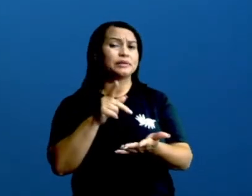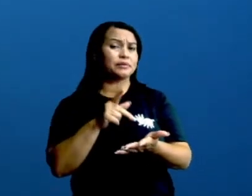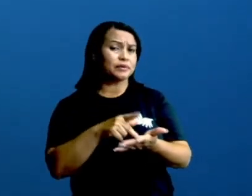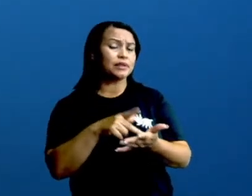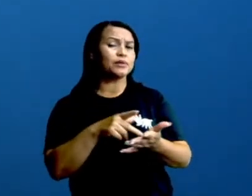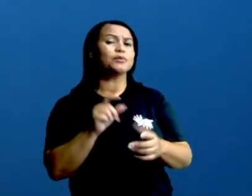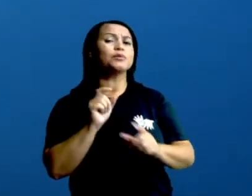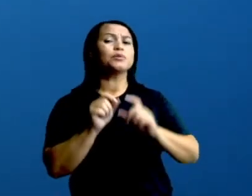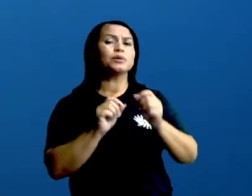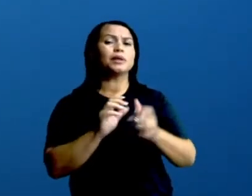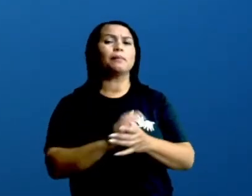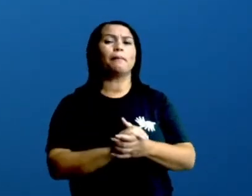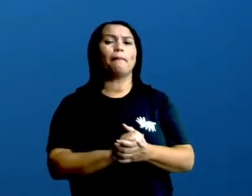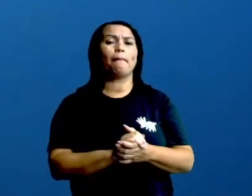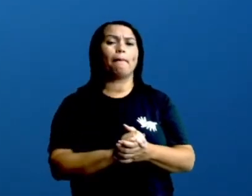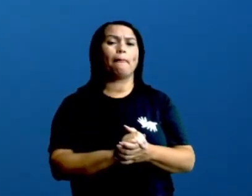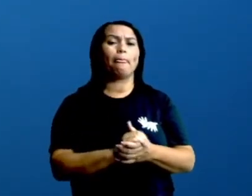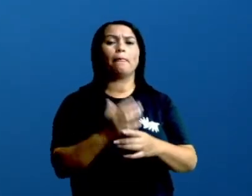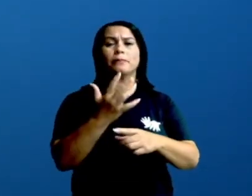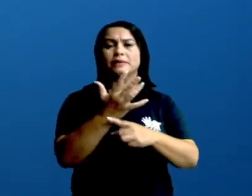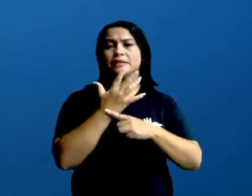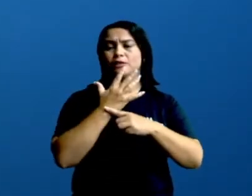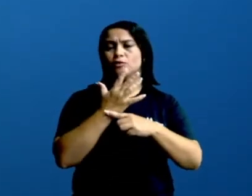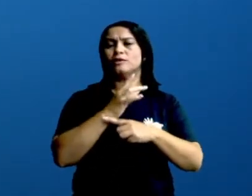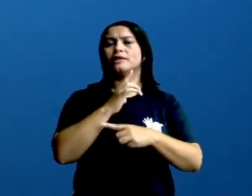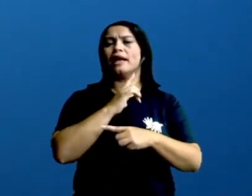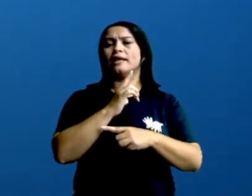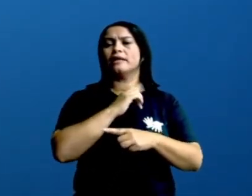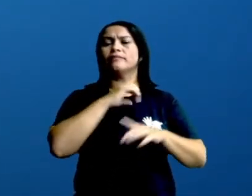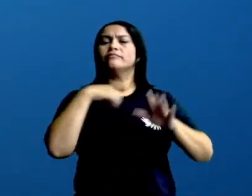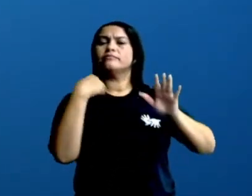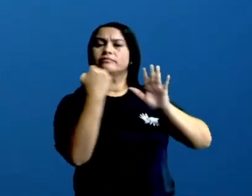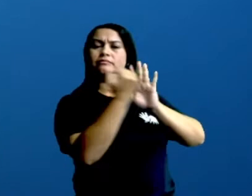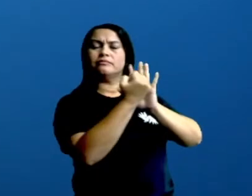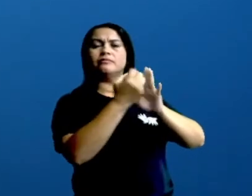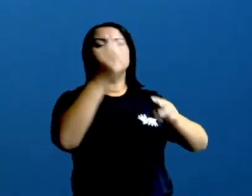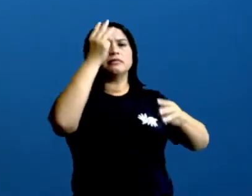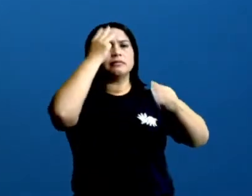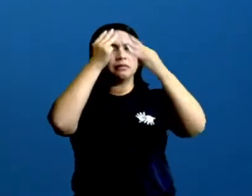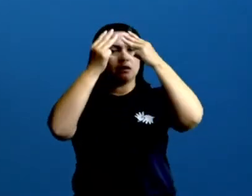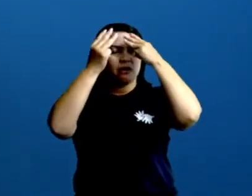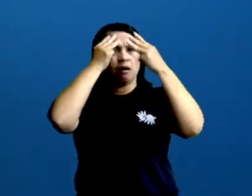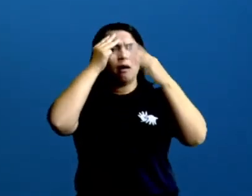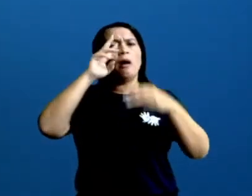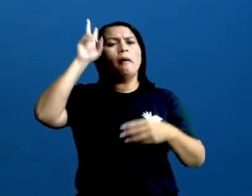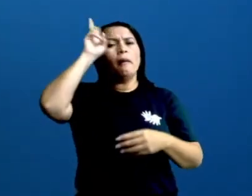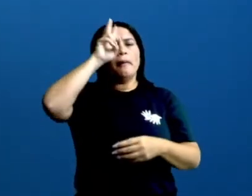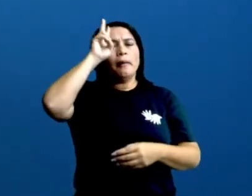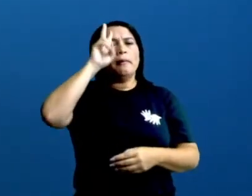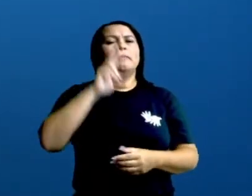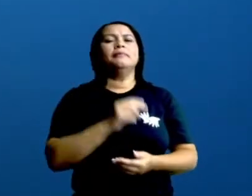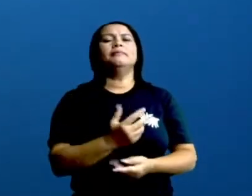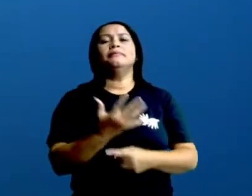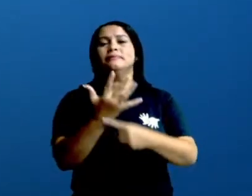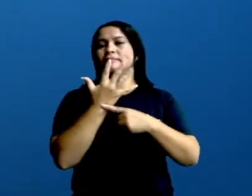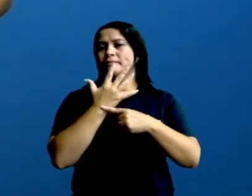melhor dizendo, nos ajudam a ter um marco de memória, para ajudar a gente a lembrar da nossa